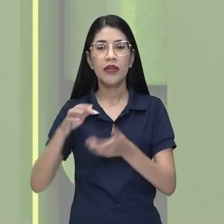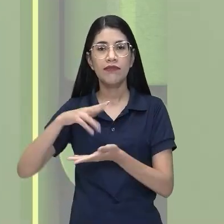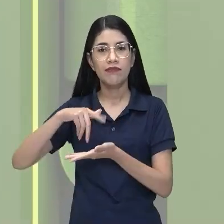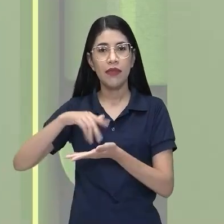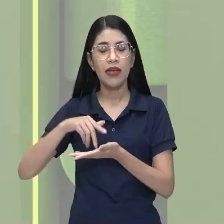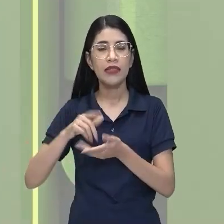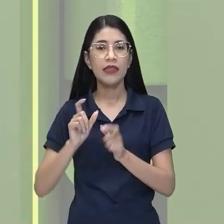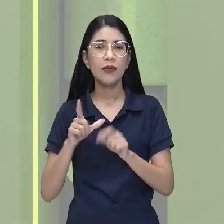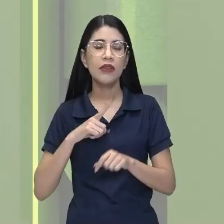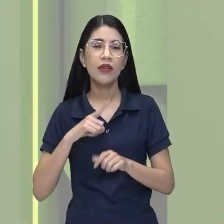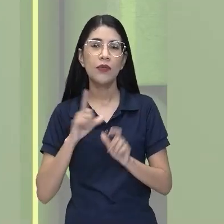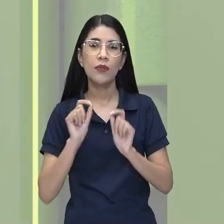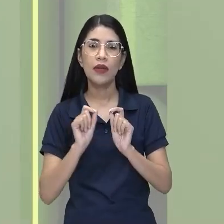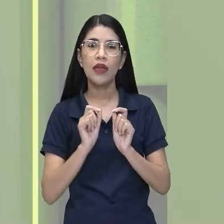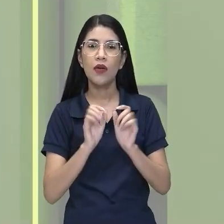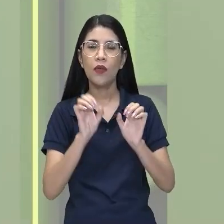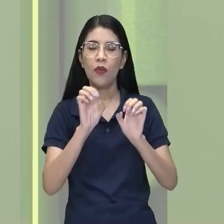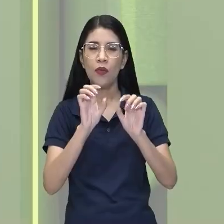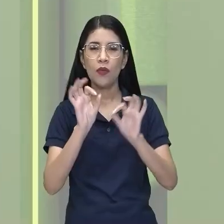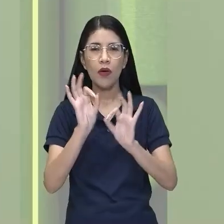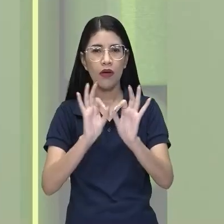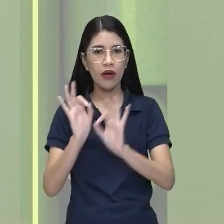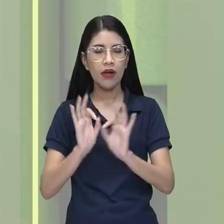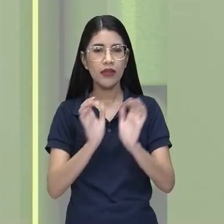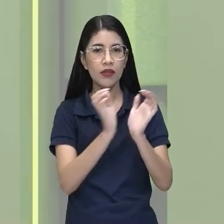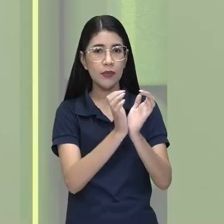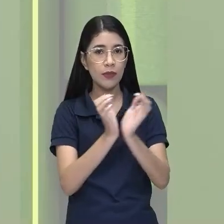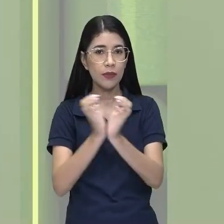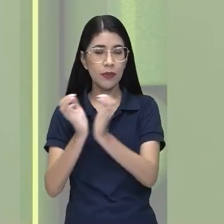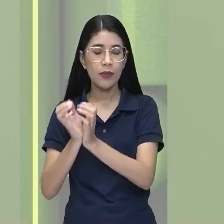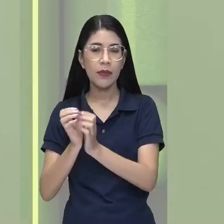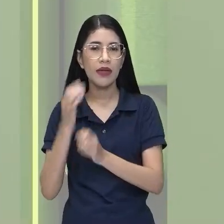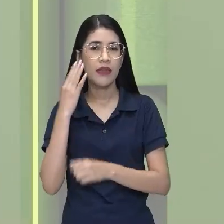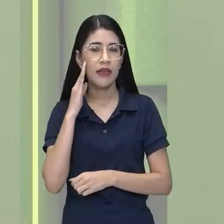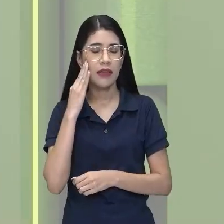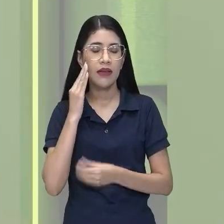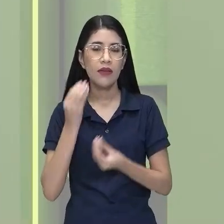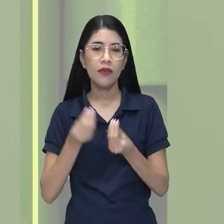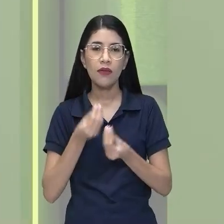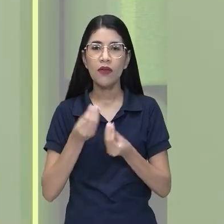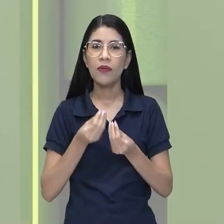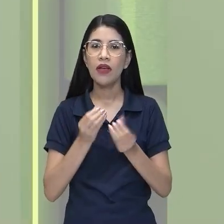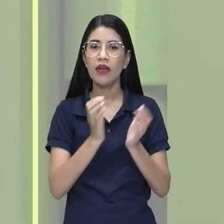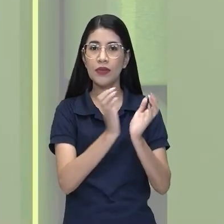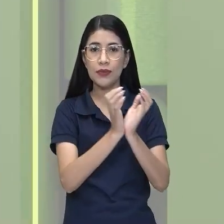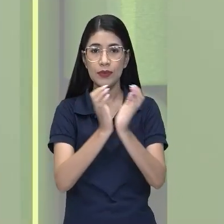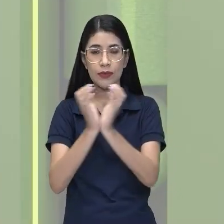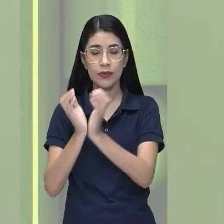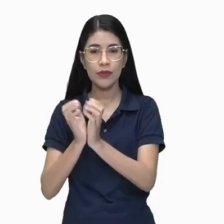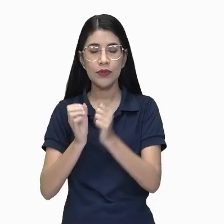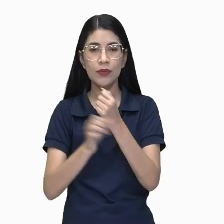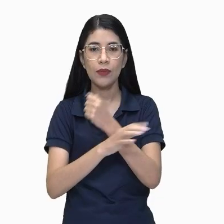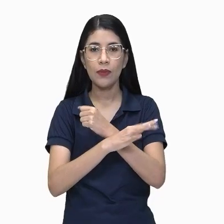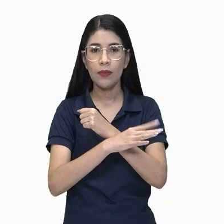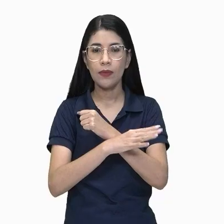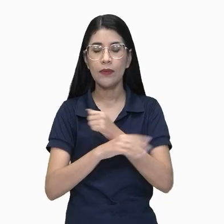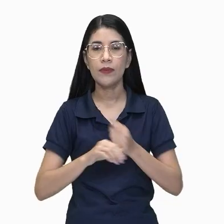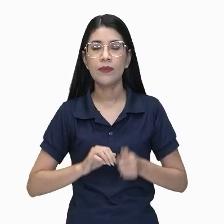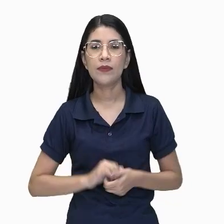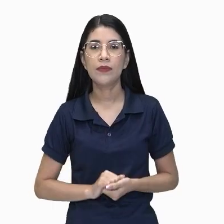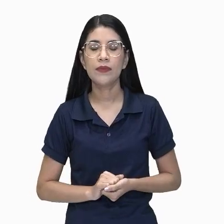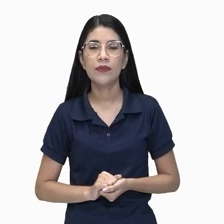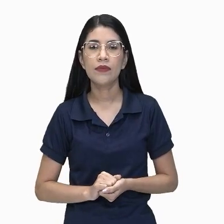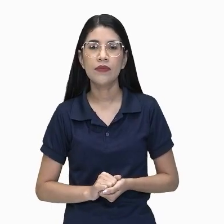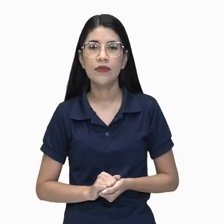poder entender melhor, né, as propriedades desses ácidos. Vamos conhecer essas classificações dos ácidos?